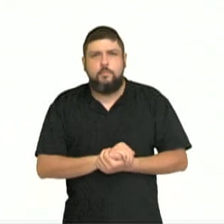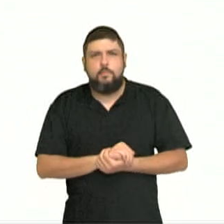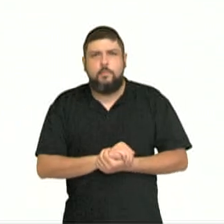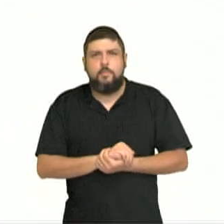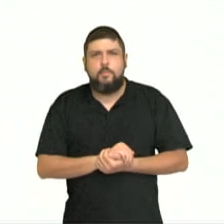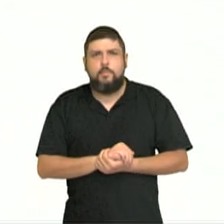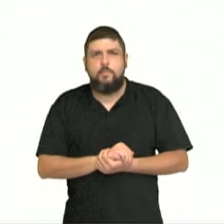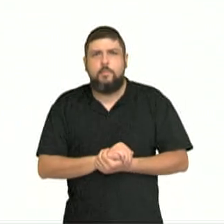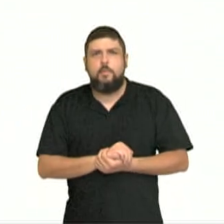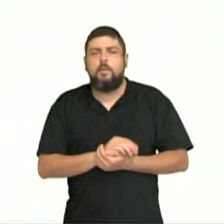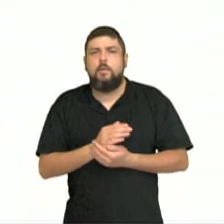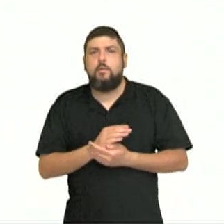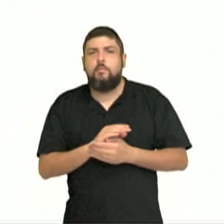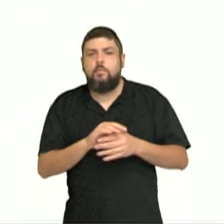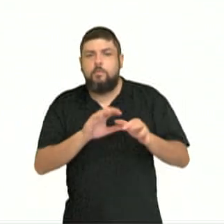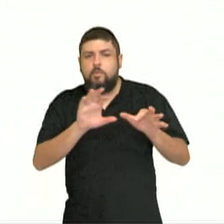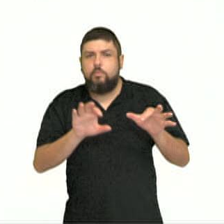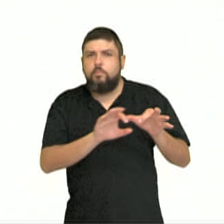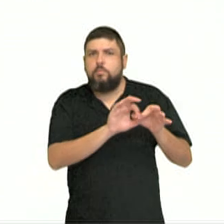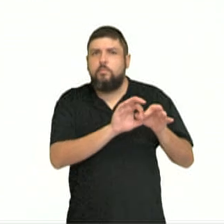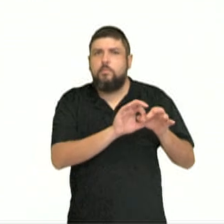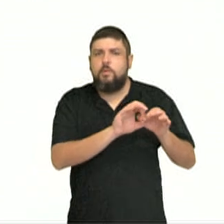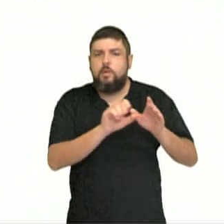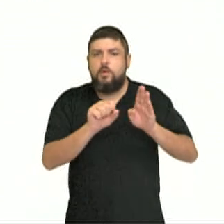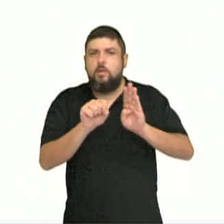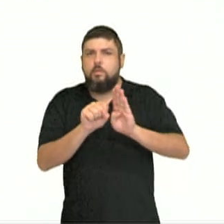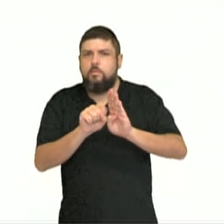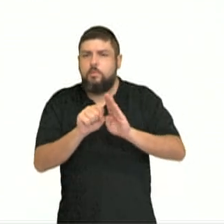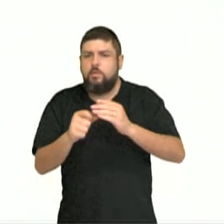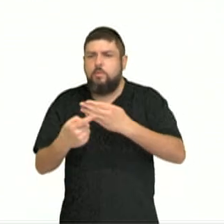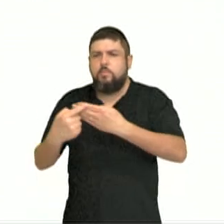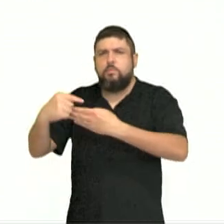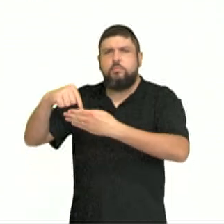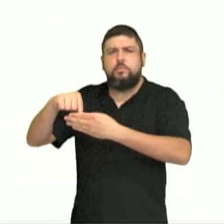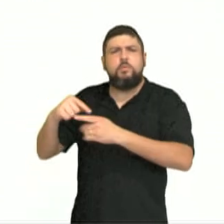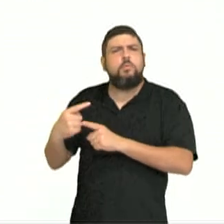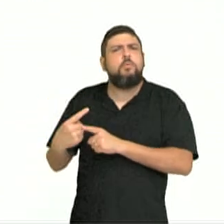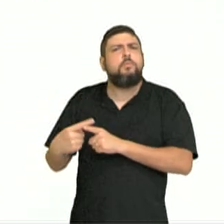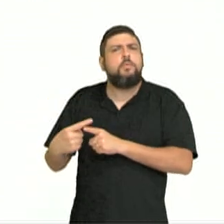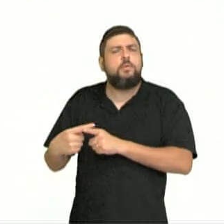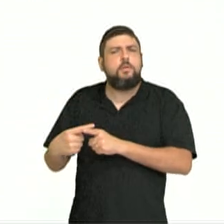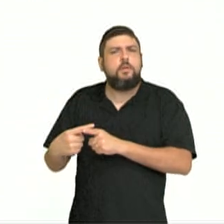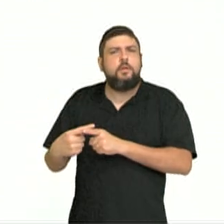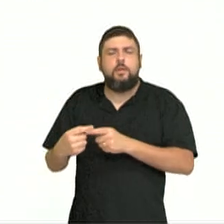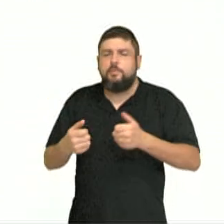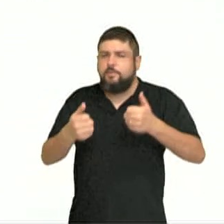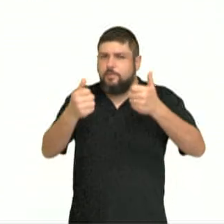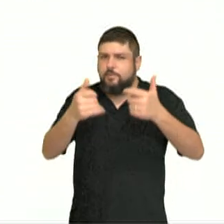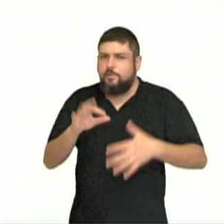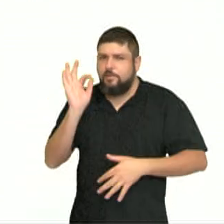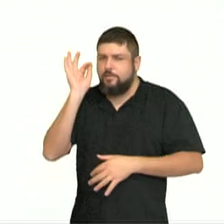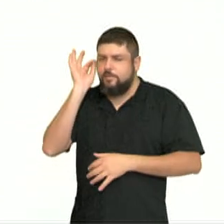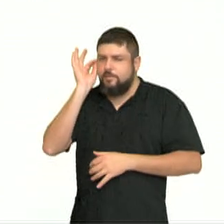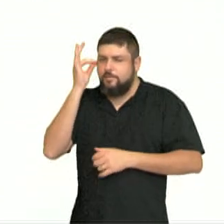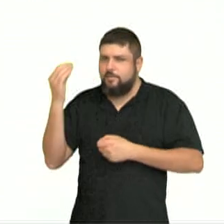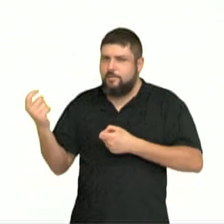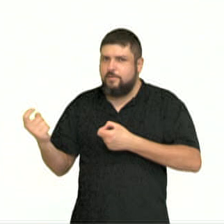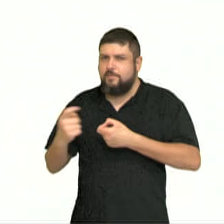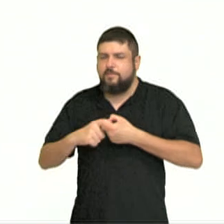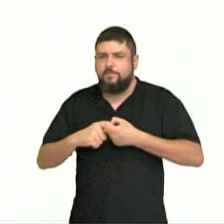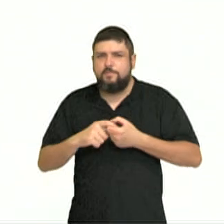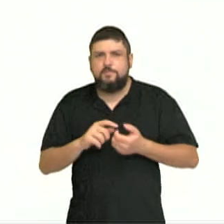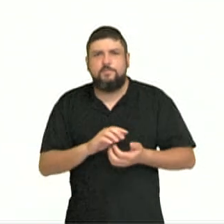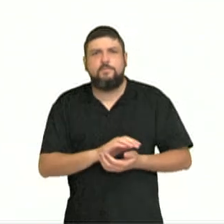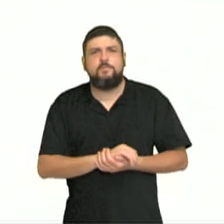Subordinada, substantiva, subjetiva. Você vai me explicar os 3 porquês disso. Faz aí, dá conta do recado, que eu